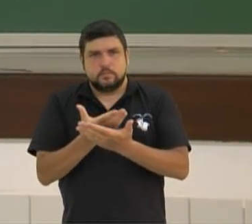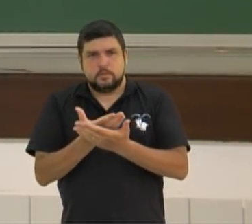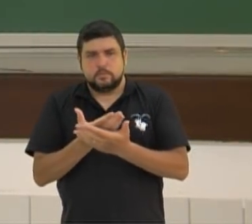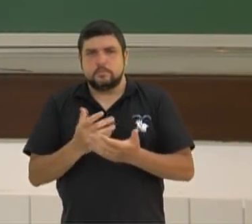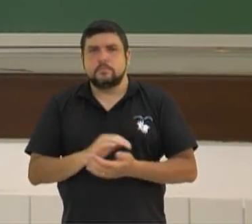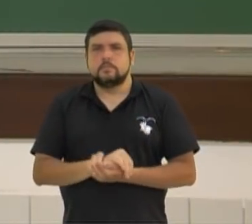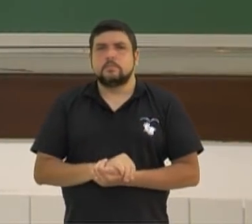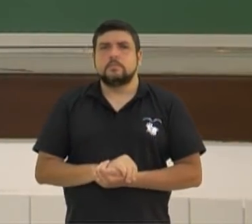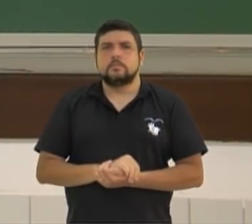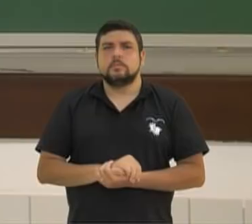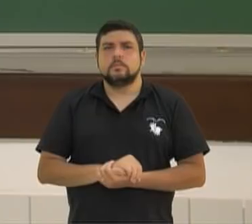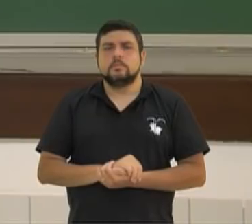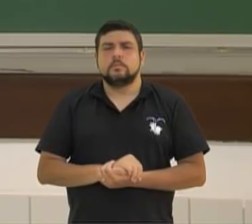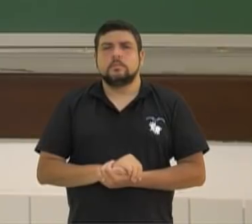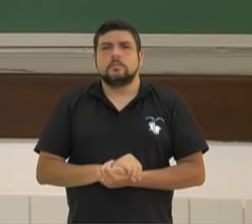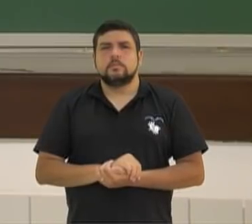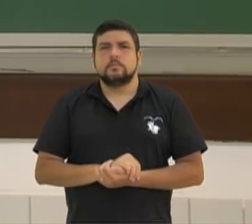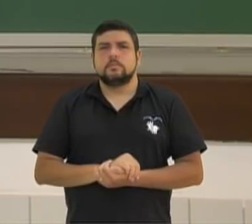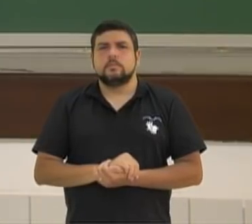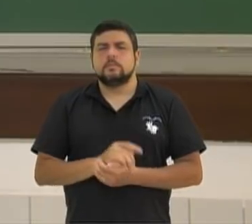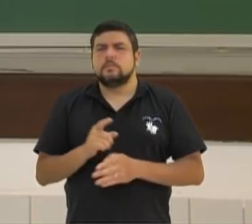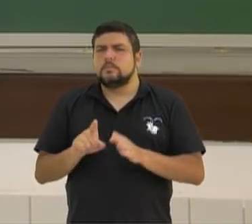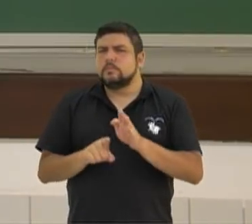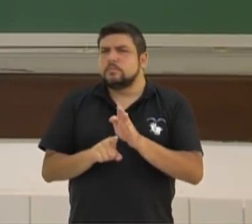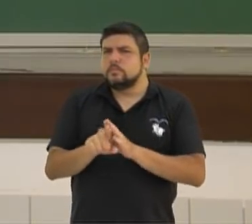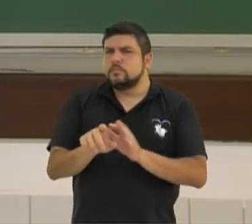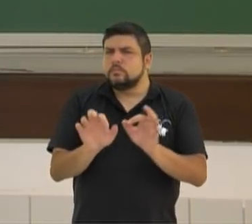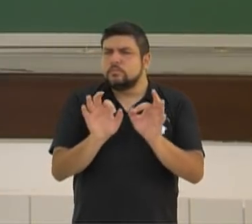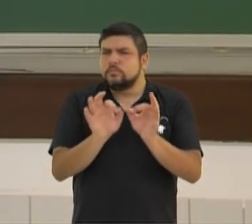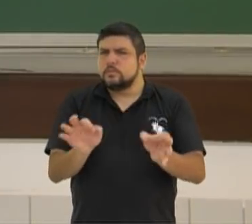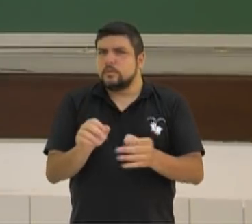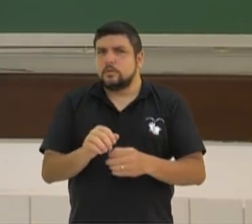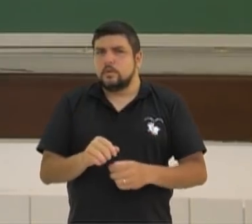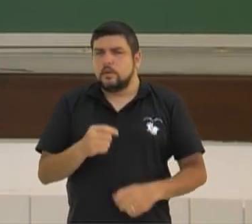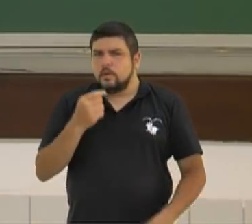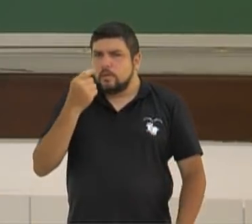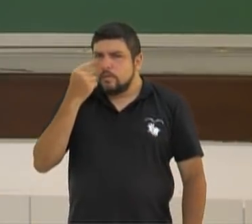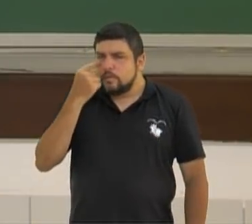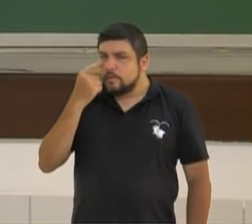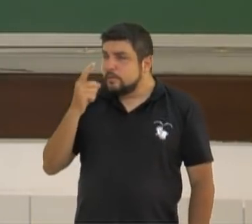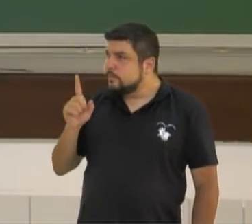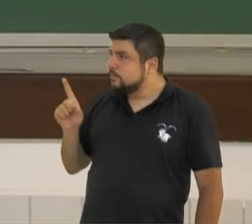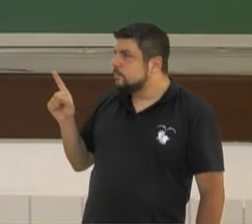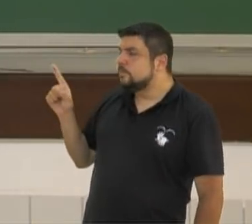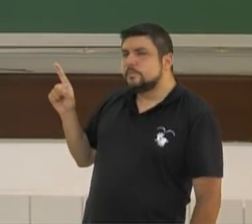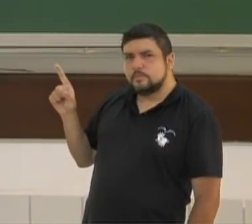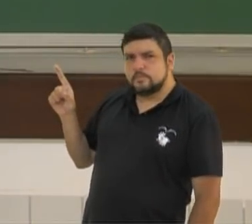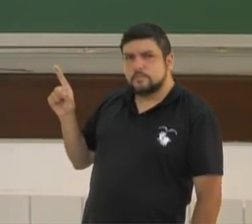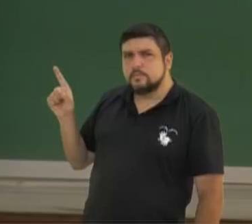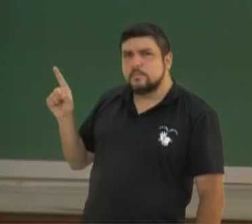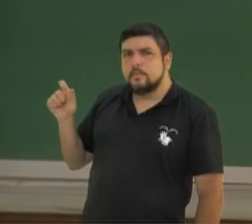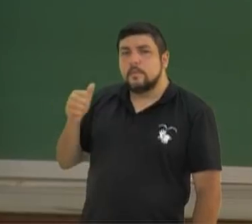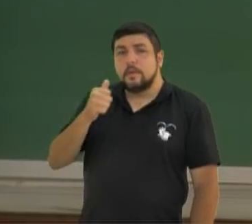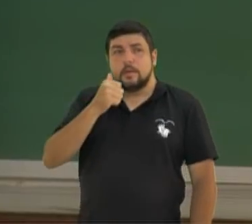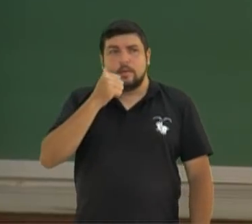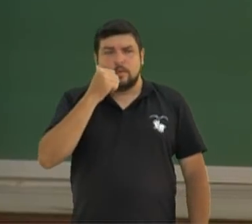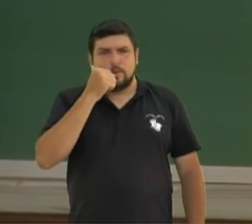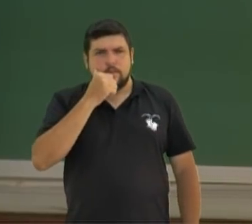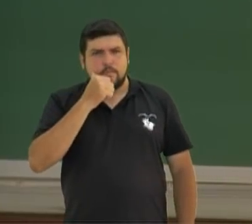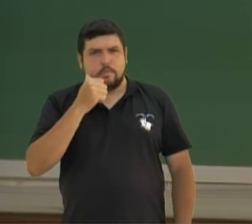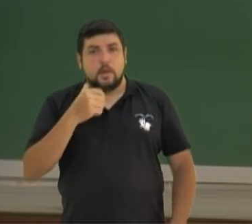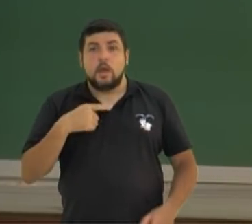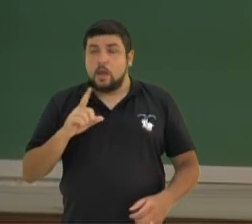de hoje. E a pergunta é simples. Observe bem o rostinho dessa menina. Aqui é a capa